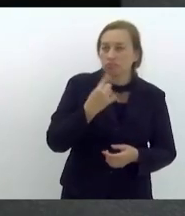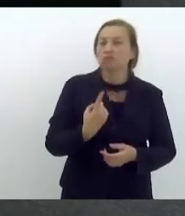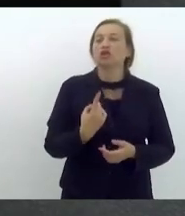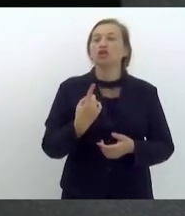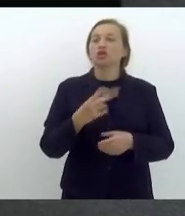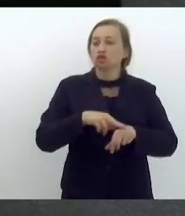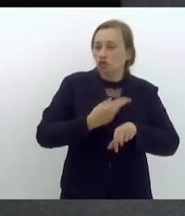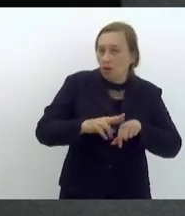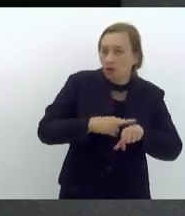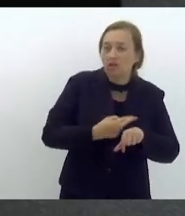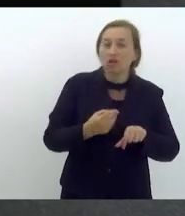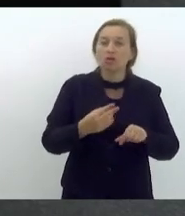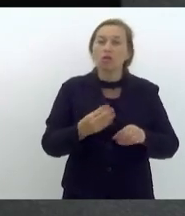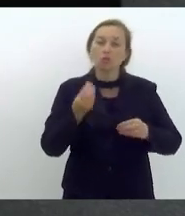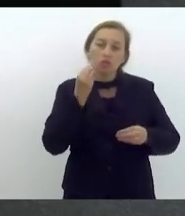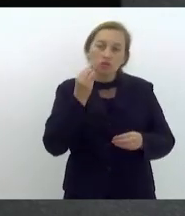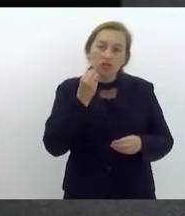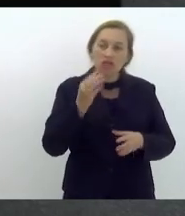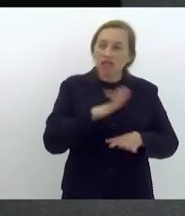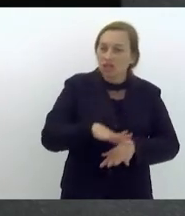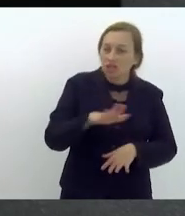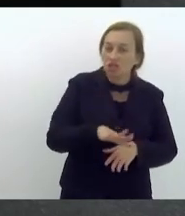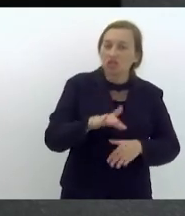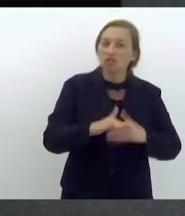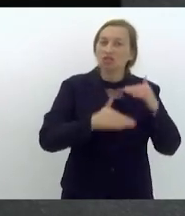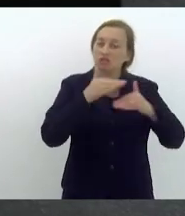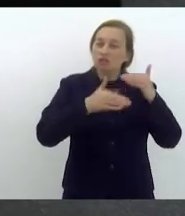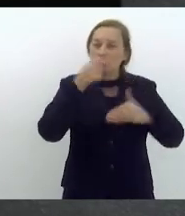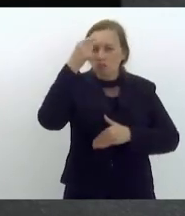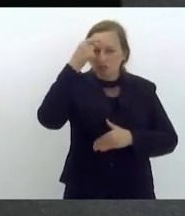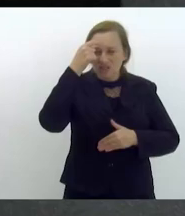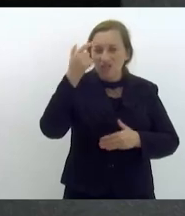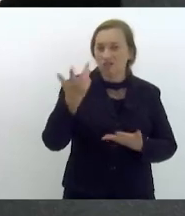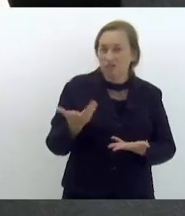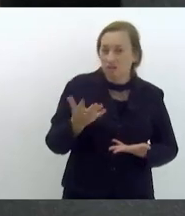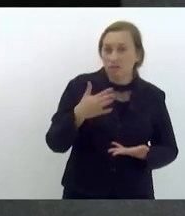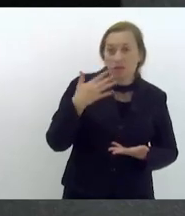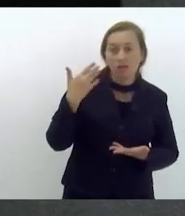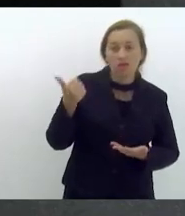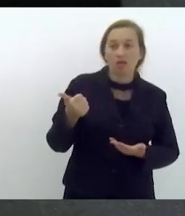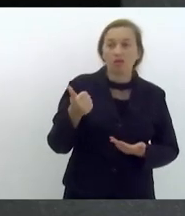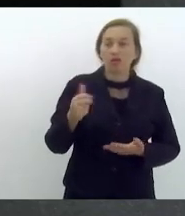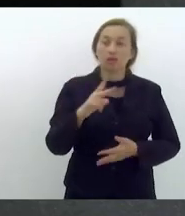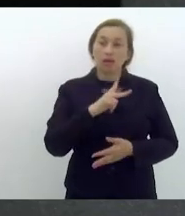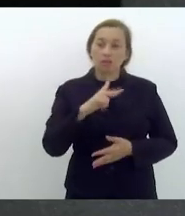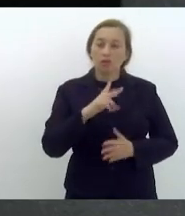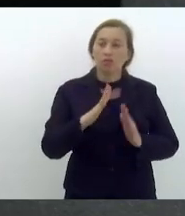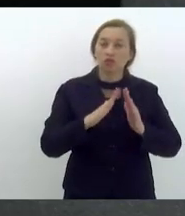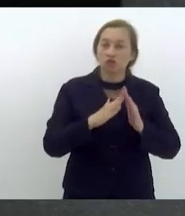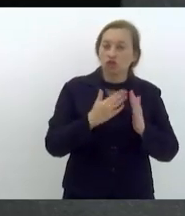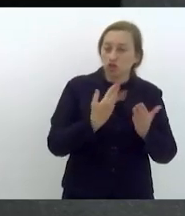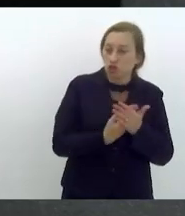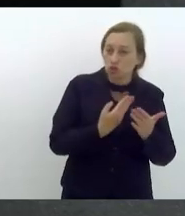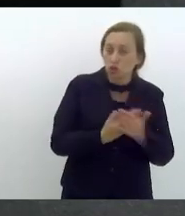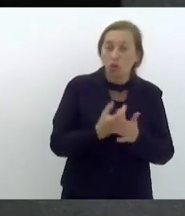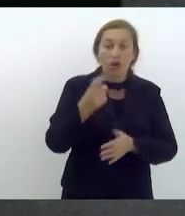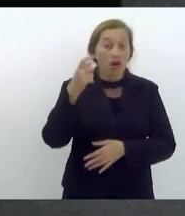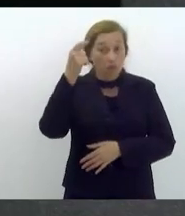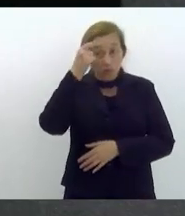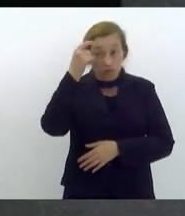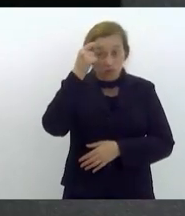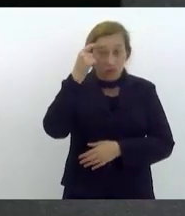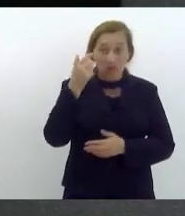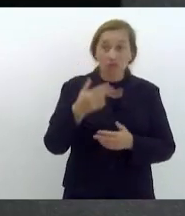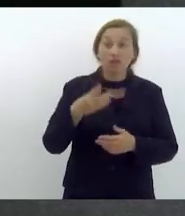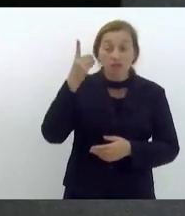daria oportunidade das Crianças começarem a desenvolver um raciocínio mais lógico através da própria escola a conscientização que